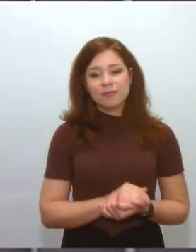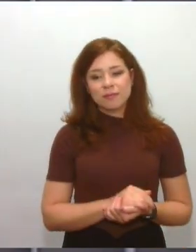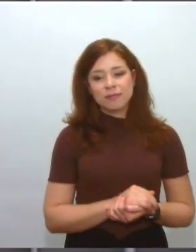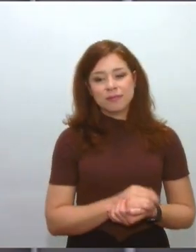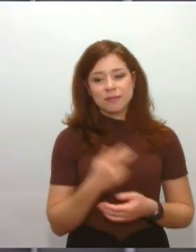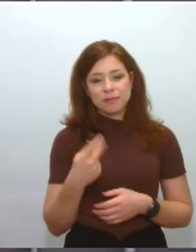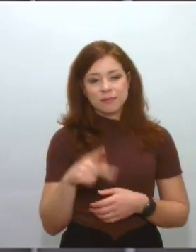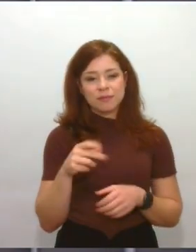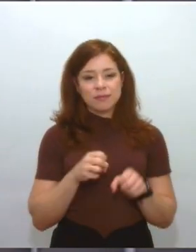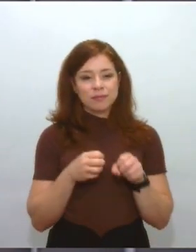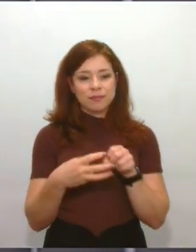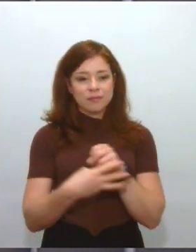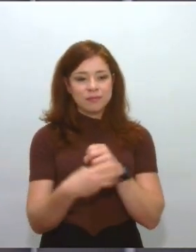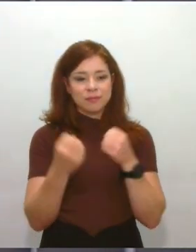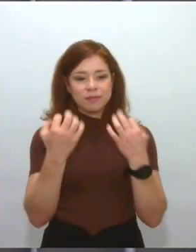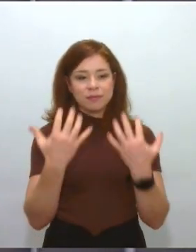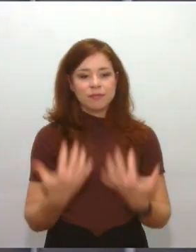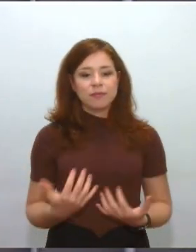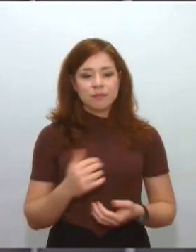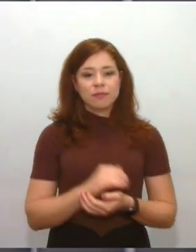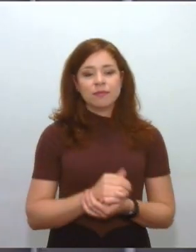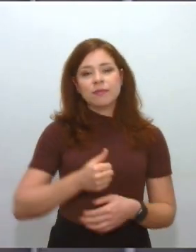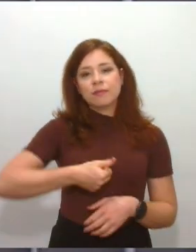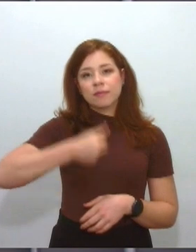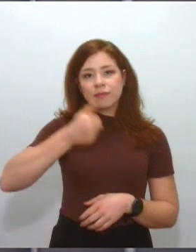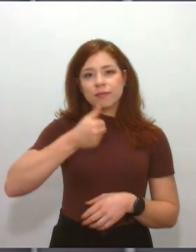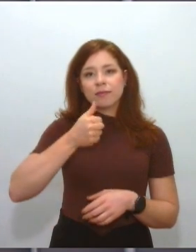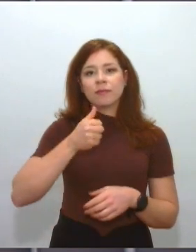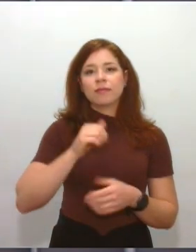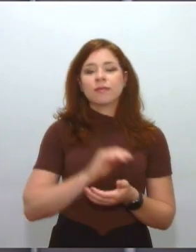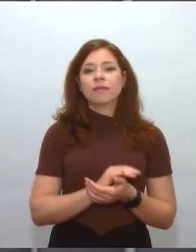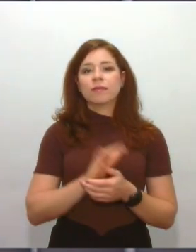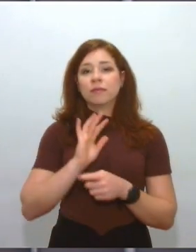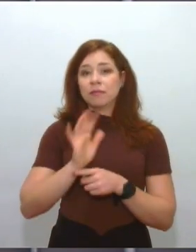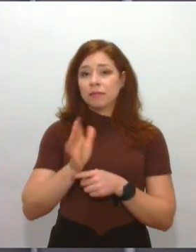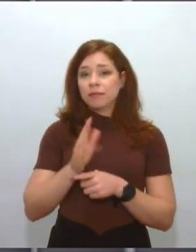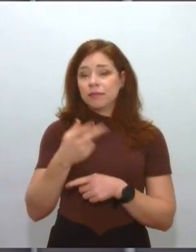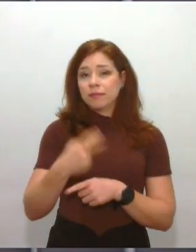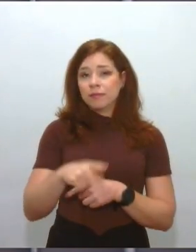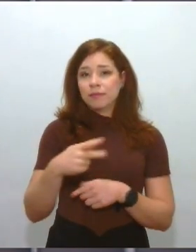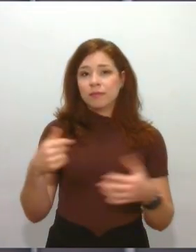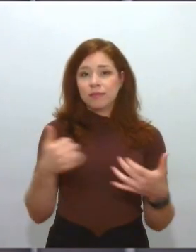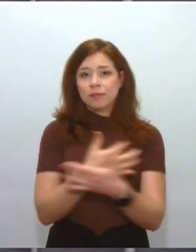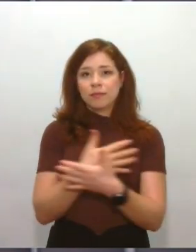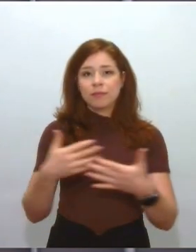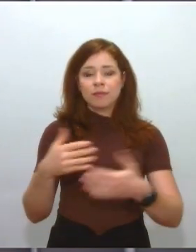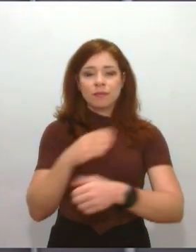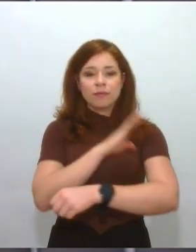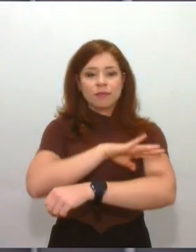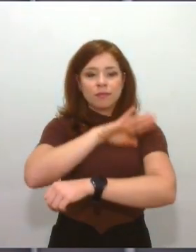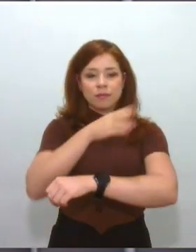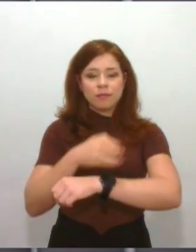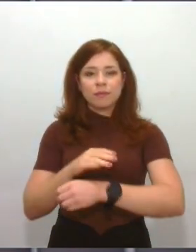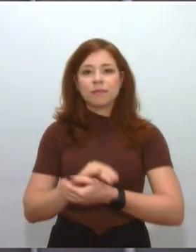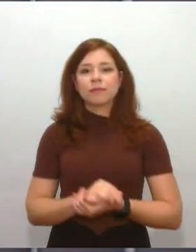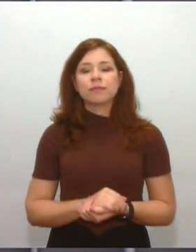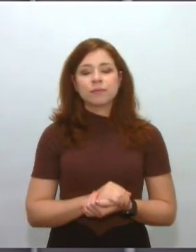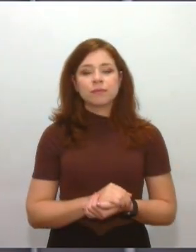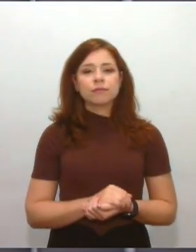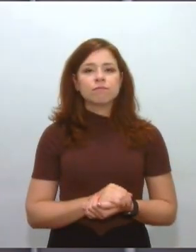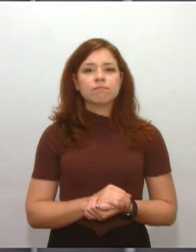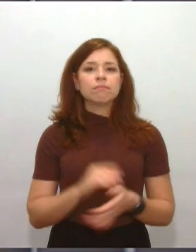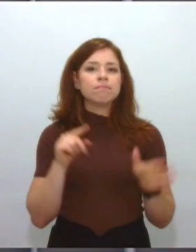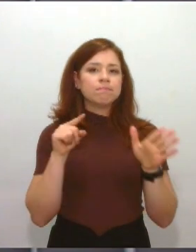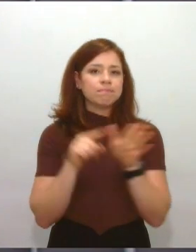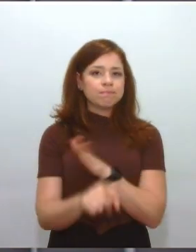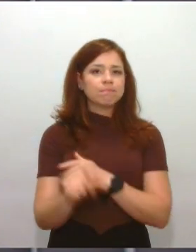falar dessa primeira produção cinematográfica aqui da cidade. Helenilton, o que motivou a